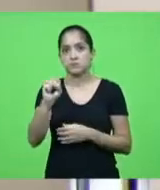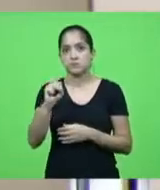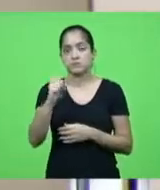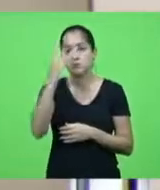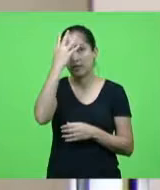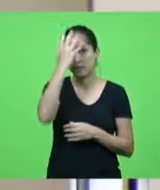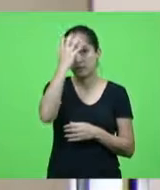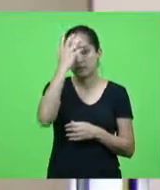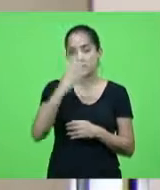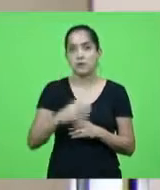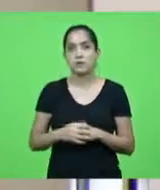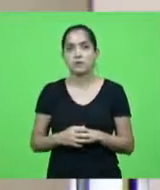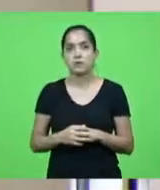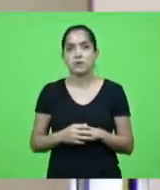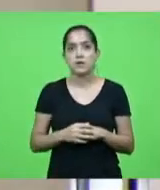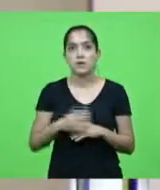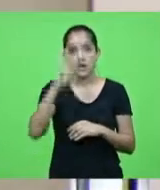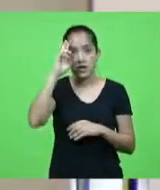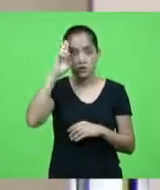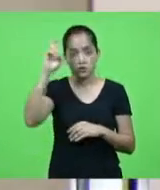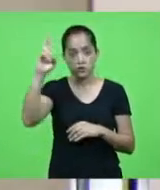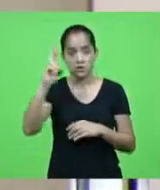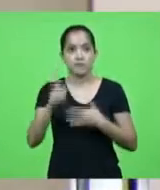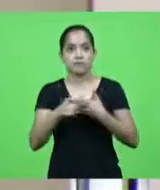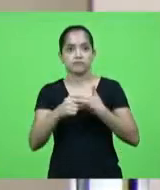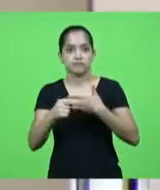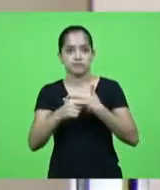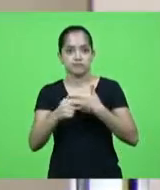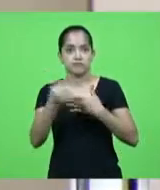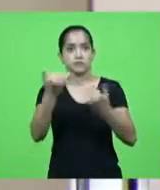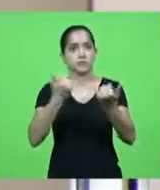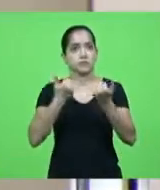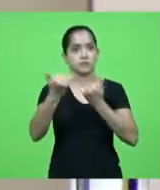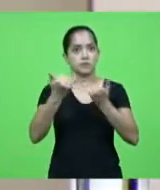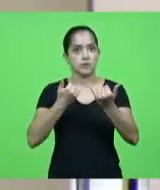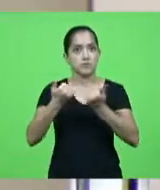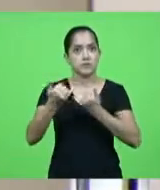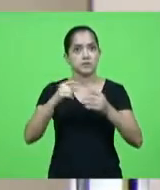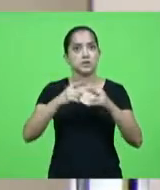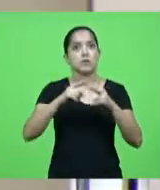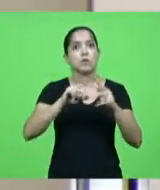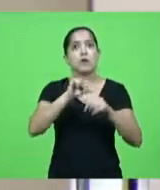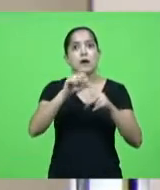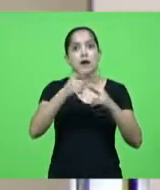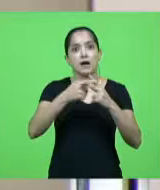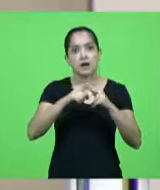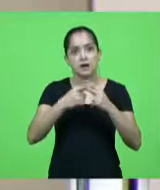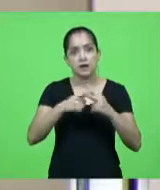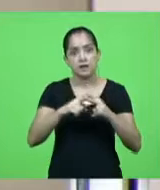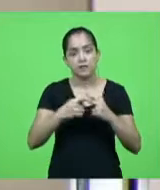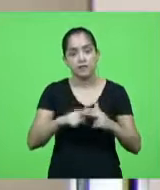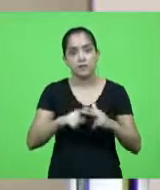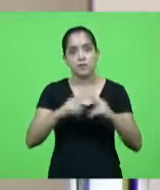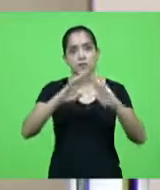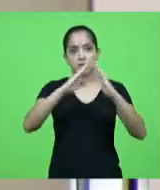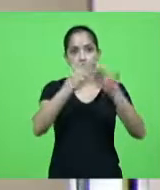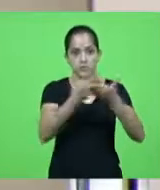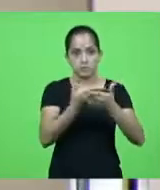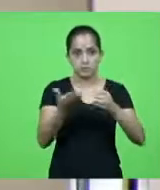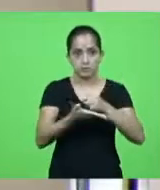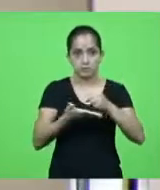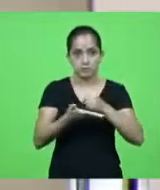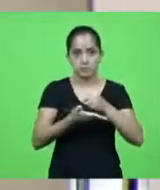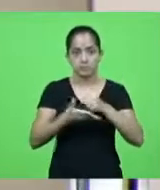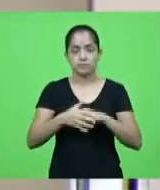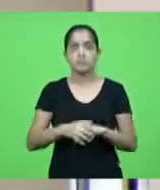dos Santos. Solicitando ao chefe da Casa Civil informações acerca da reforma da Escola de Educação Básica Orlando Bertoli. Em discussão.